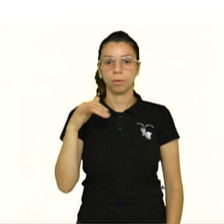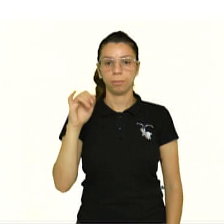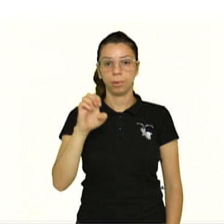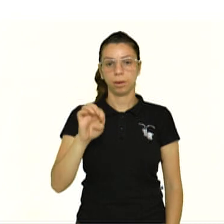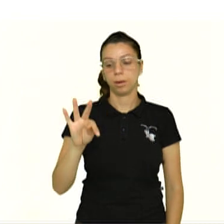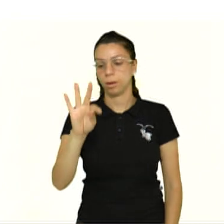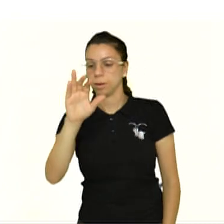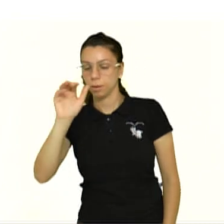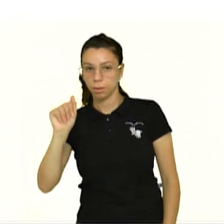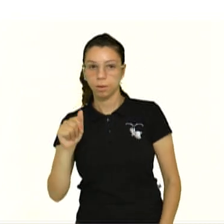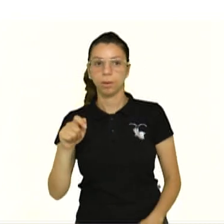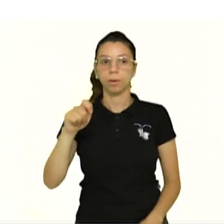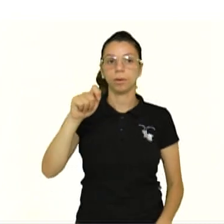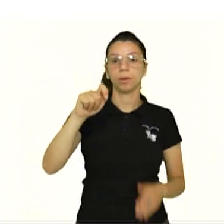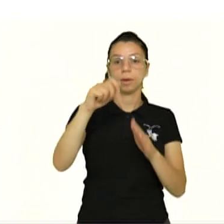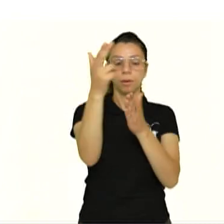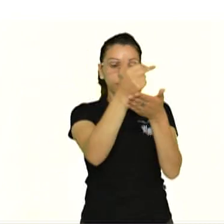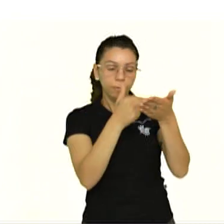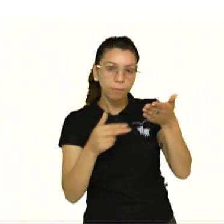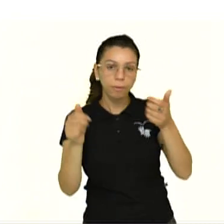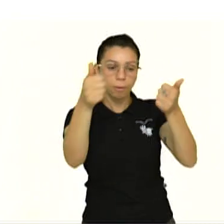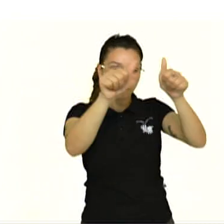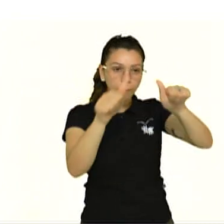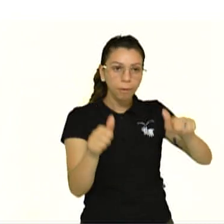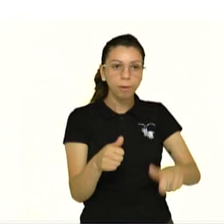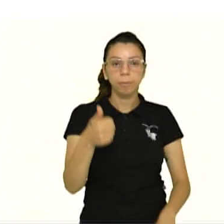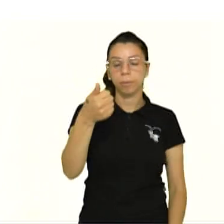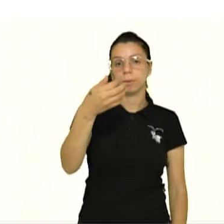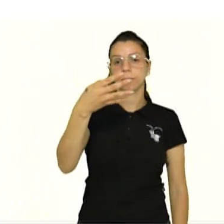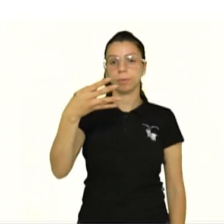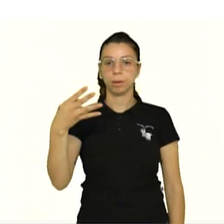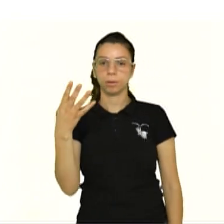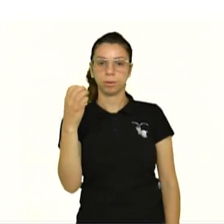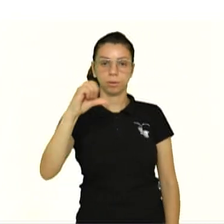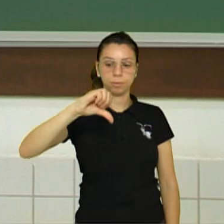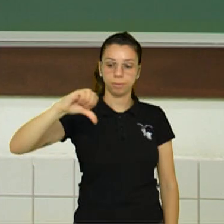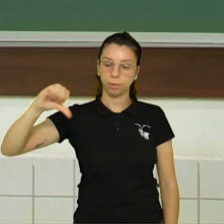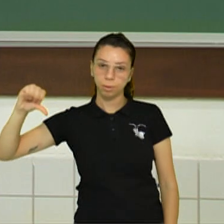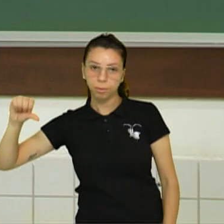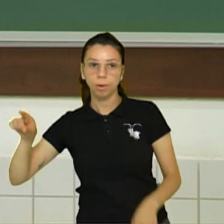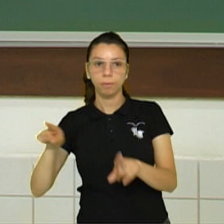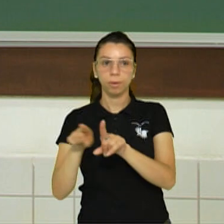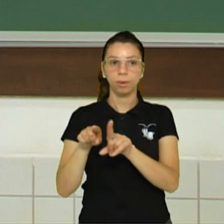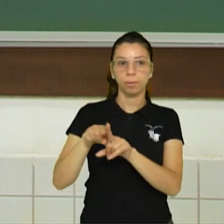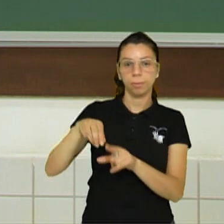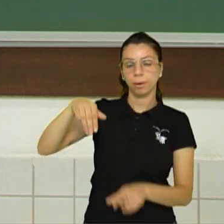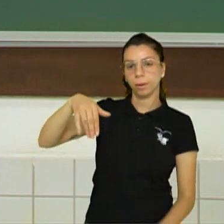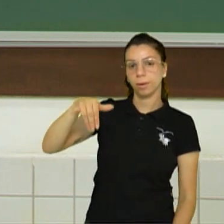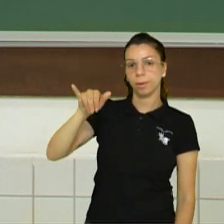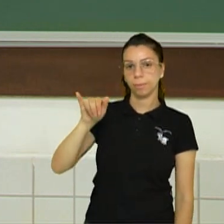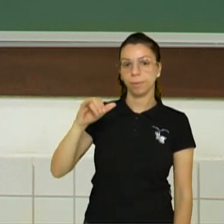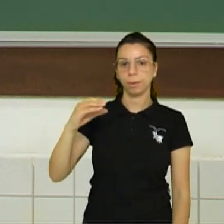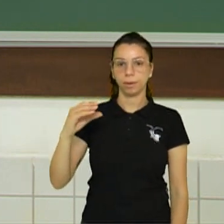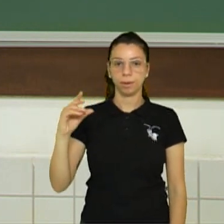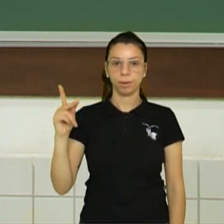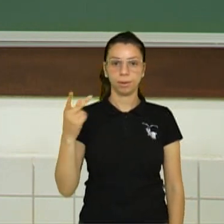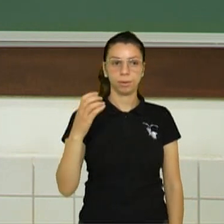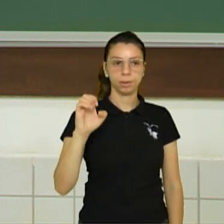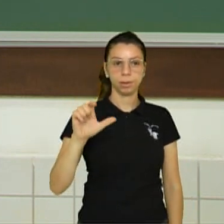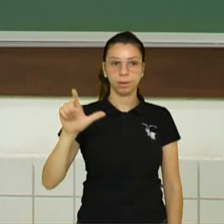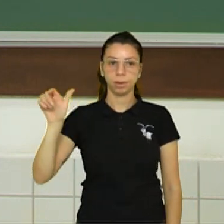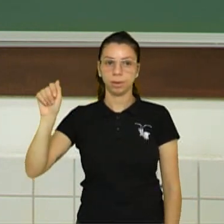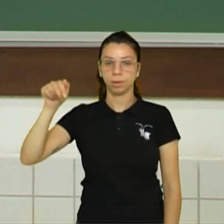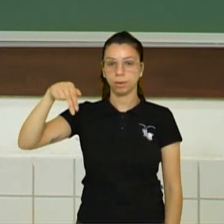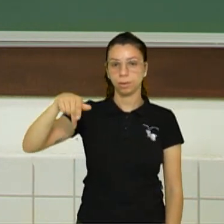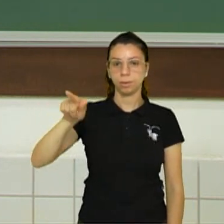Foi produzida em 1499 por Michelangelo. Então, veja, os artistas clássicos,